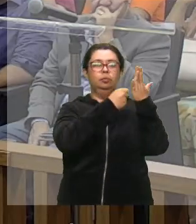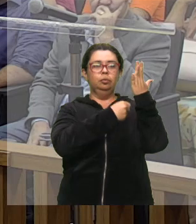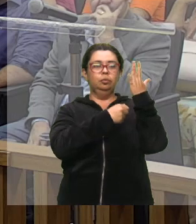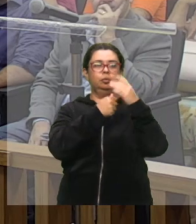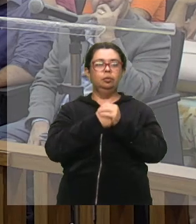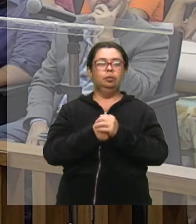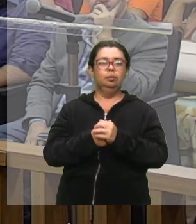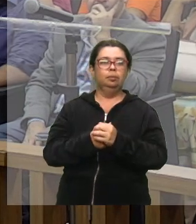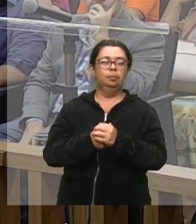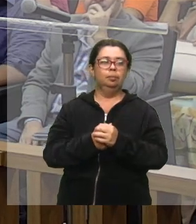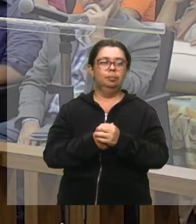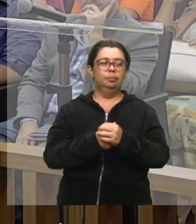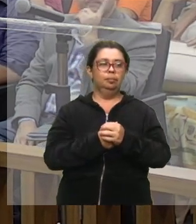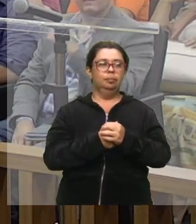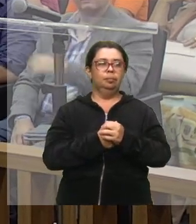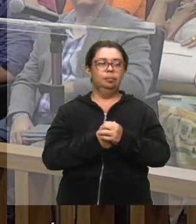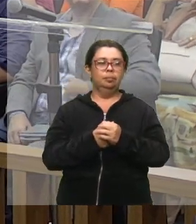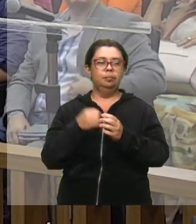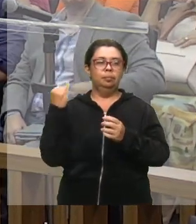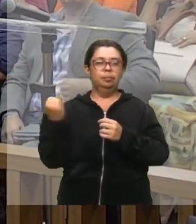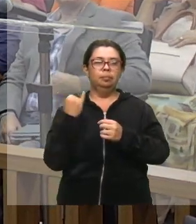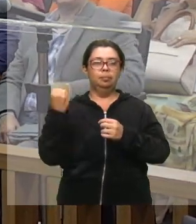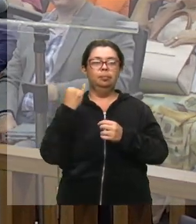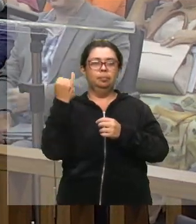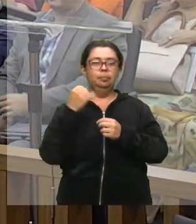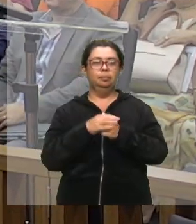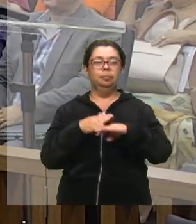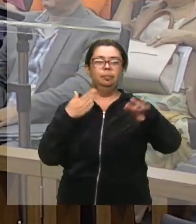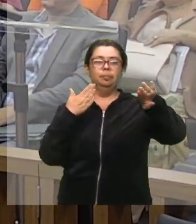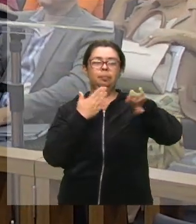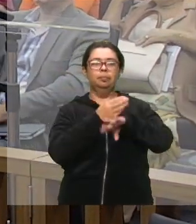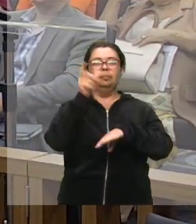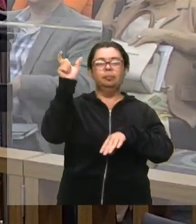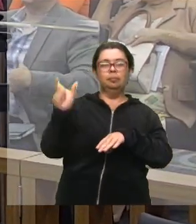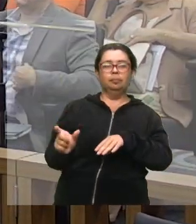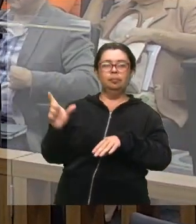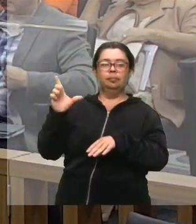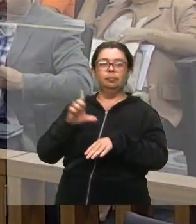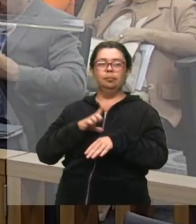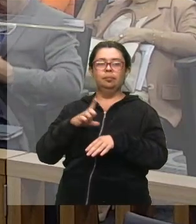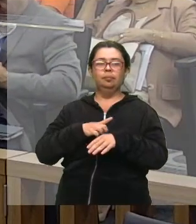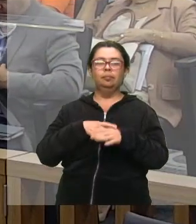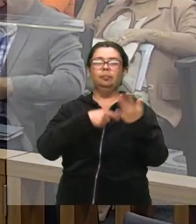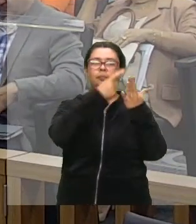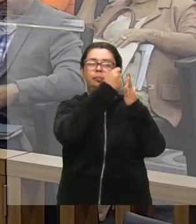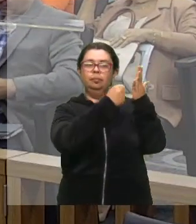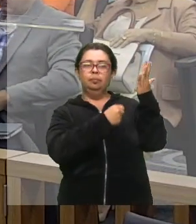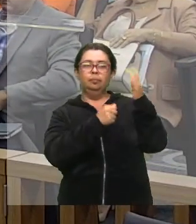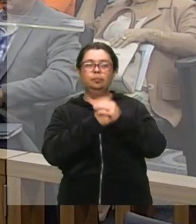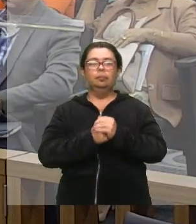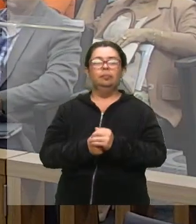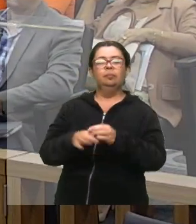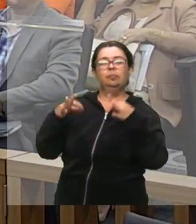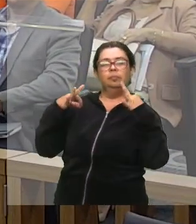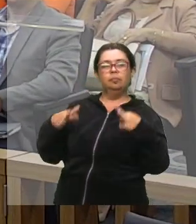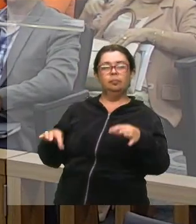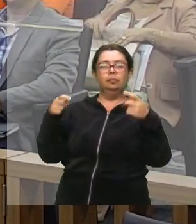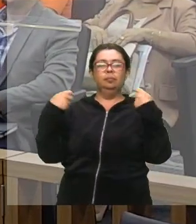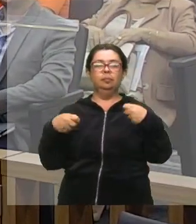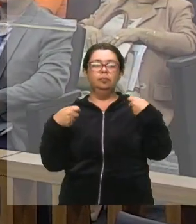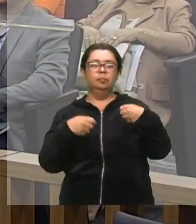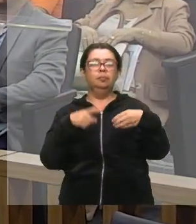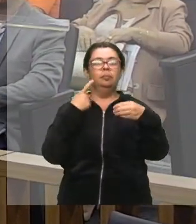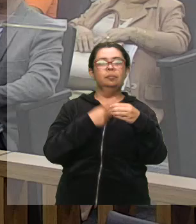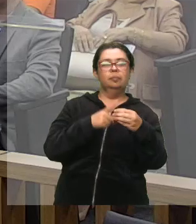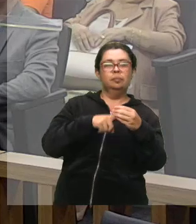anual. É fundamental a participação da sociedade para que a gente tenha um orçamento cada vez mais eficiente, mais adequado às necessidades da nossa